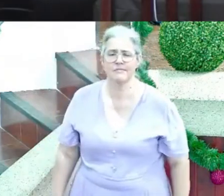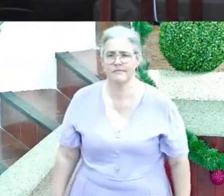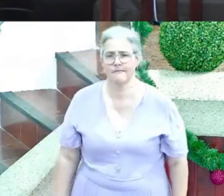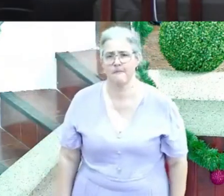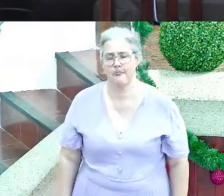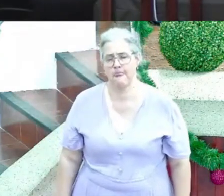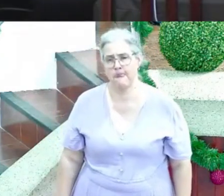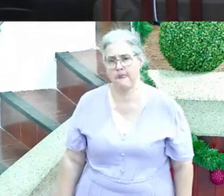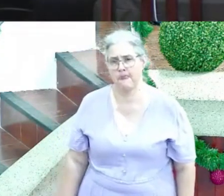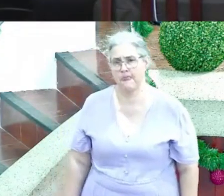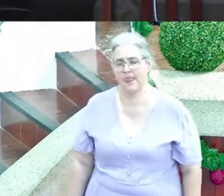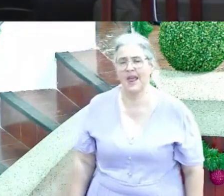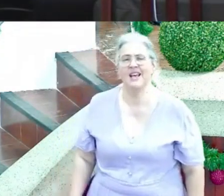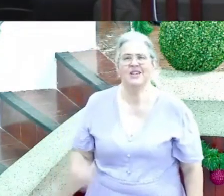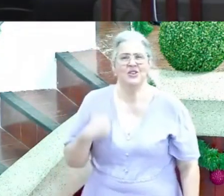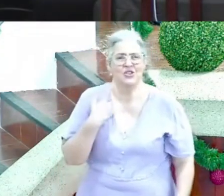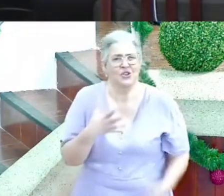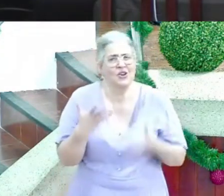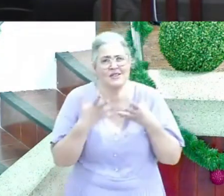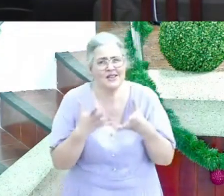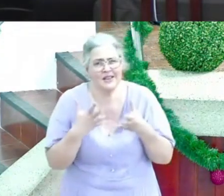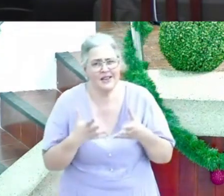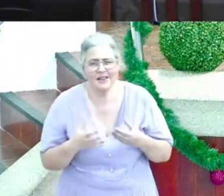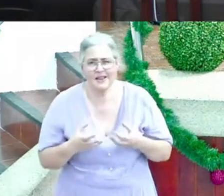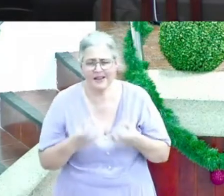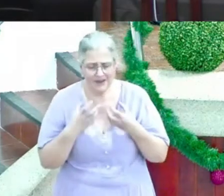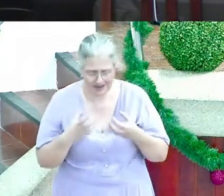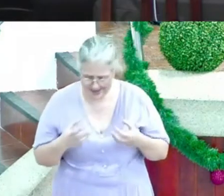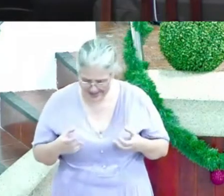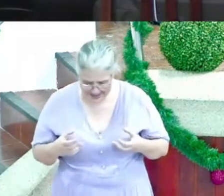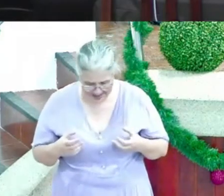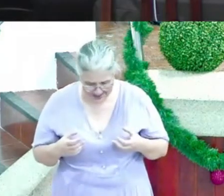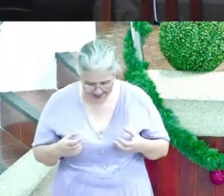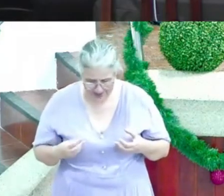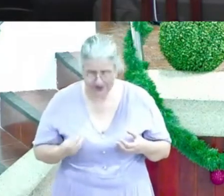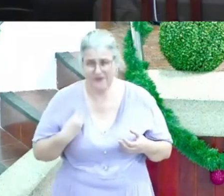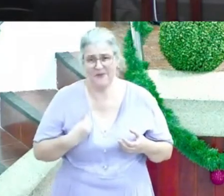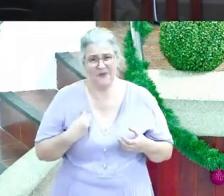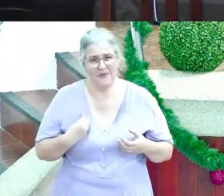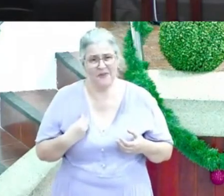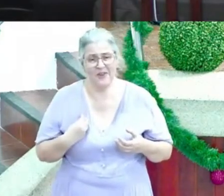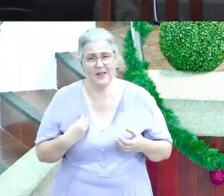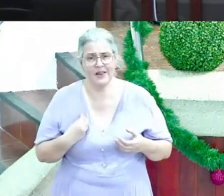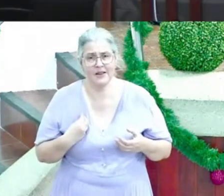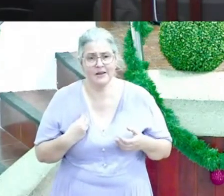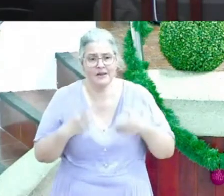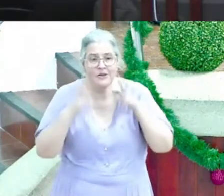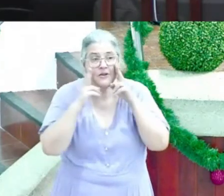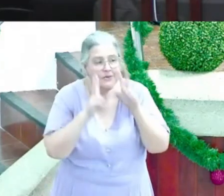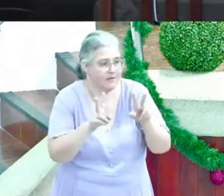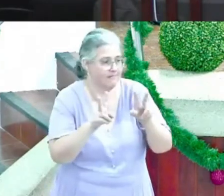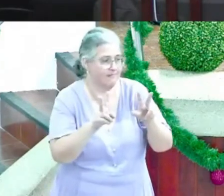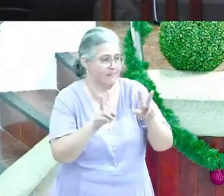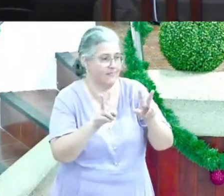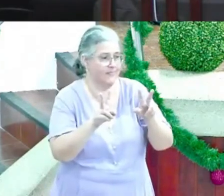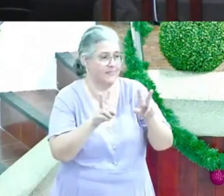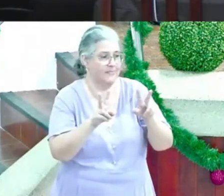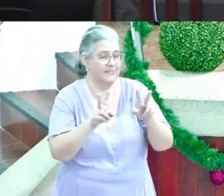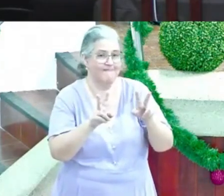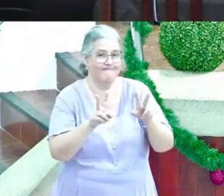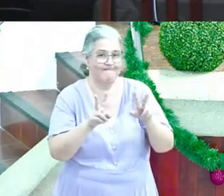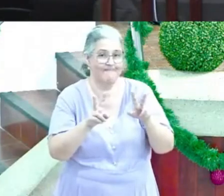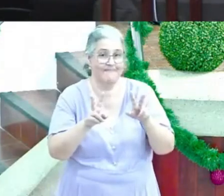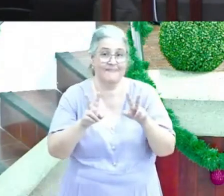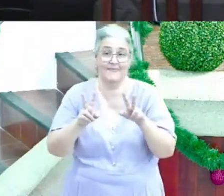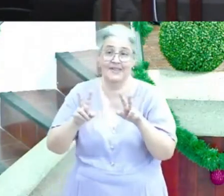Muitas vezes optamos por trilhar o caminho da visão ao invés do caminho